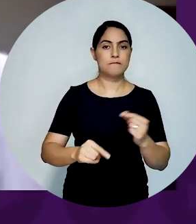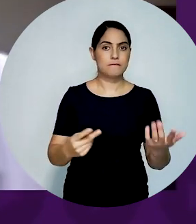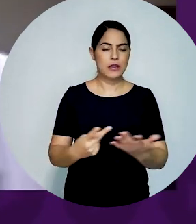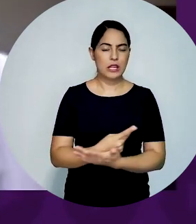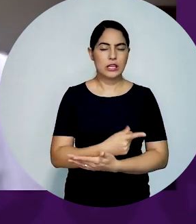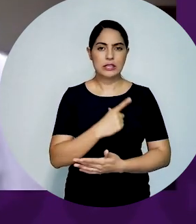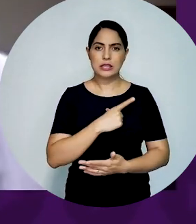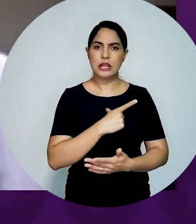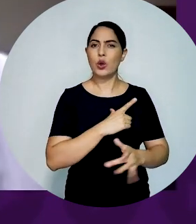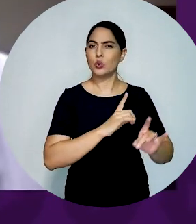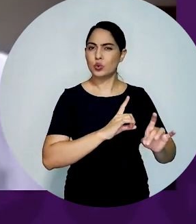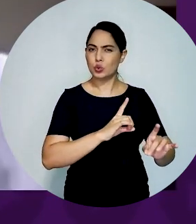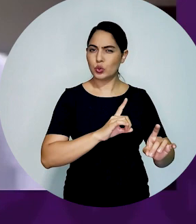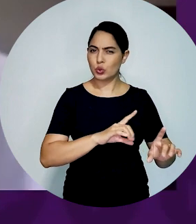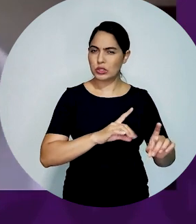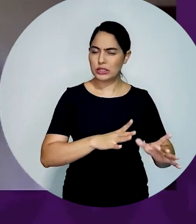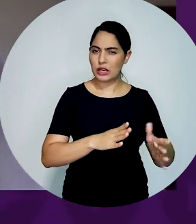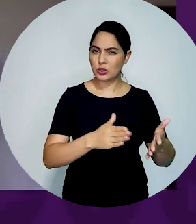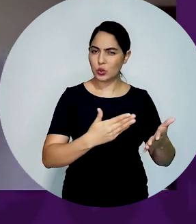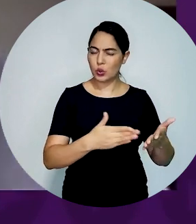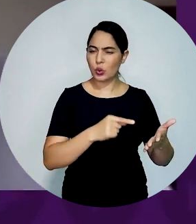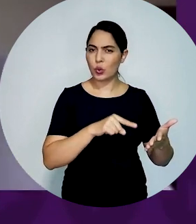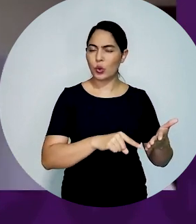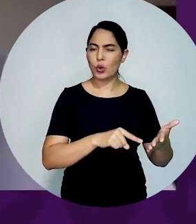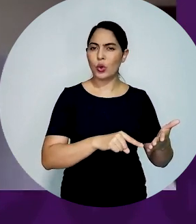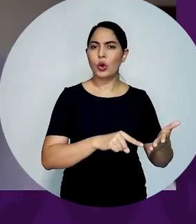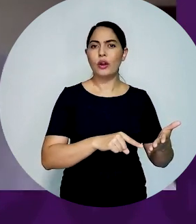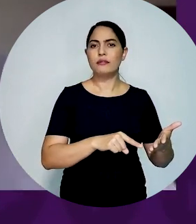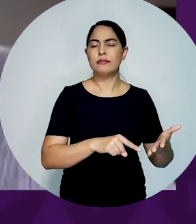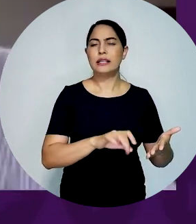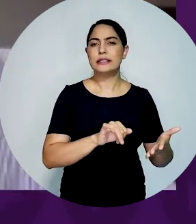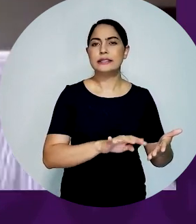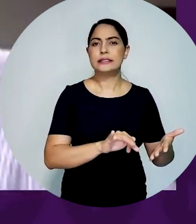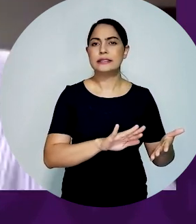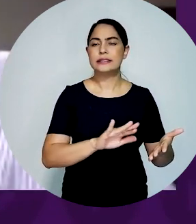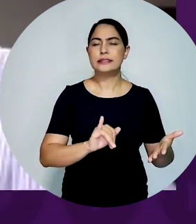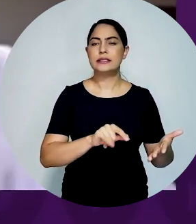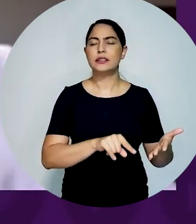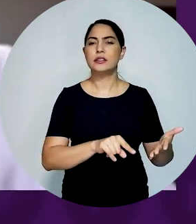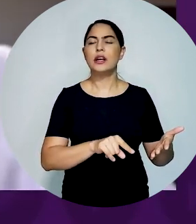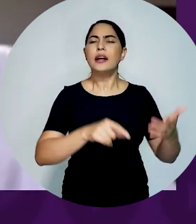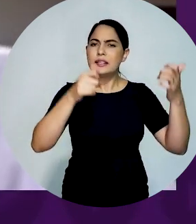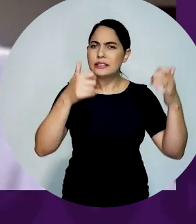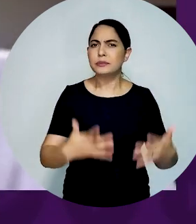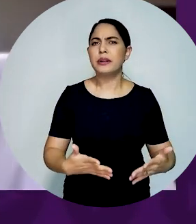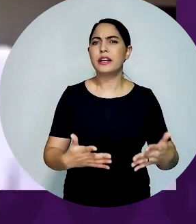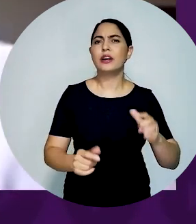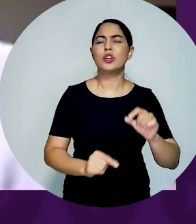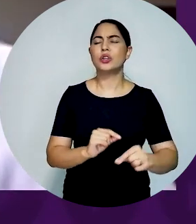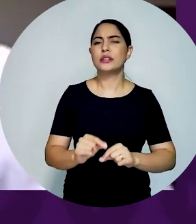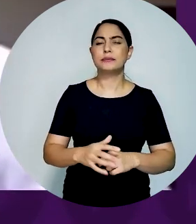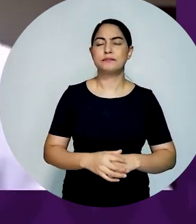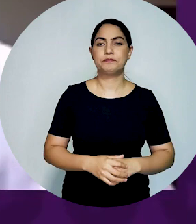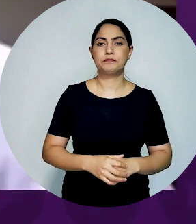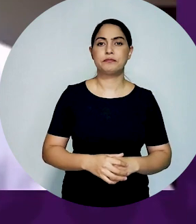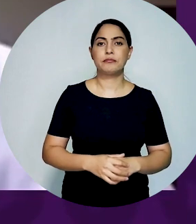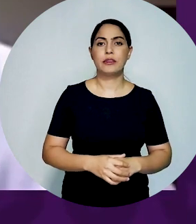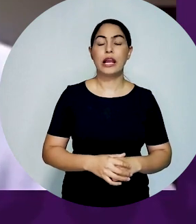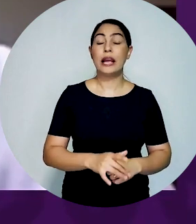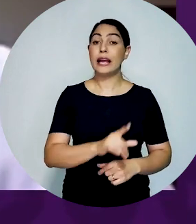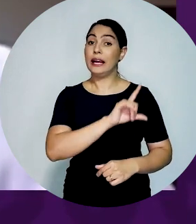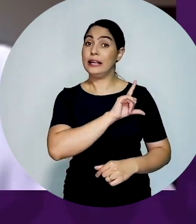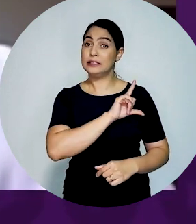com Calamandrei em 1936, e a partir daí nós tínhamos como uma das facetas da